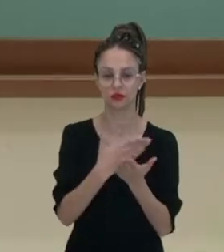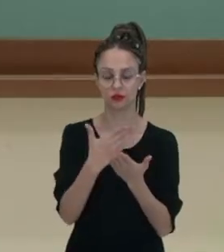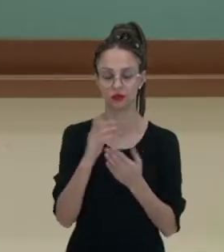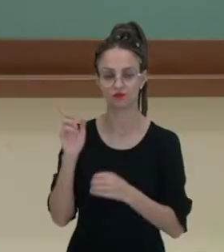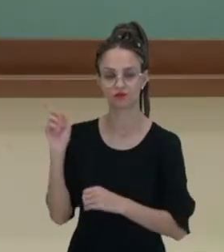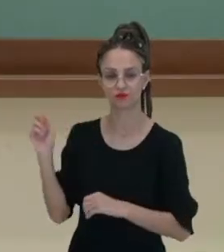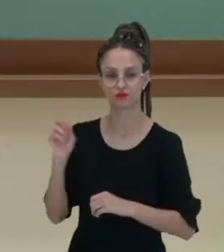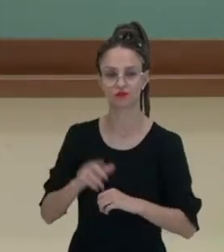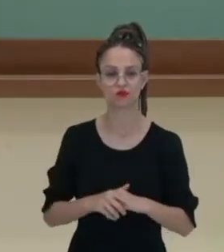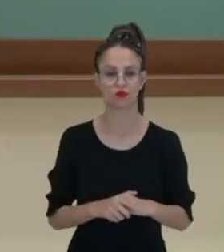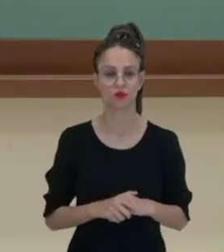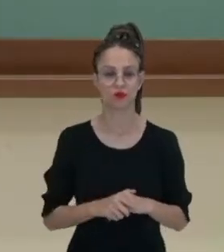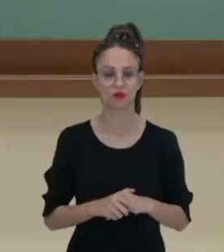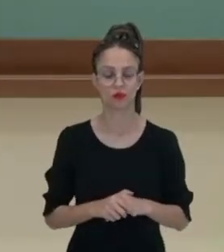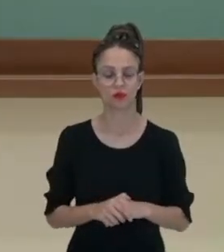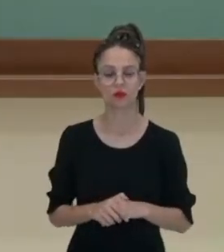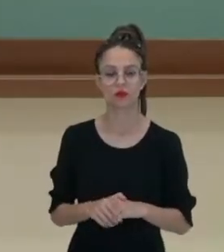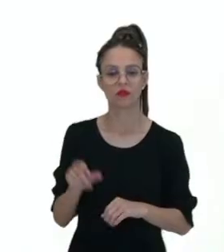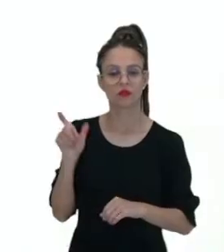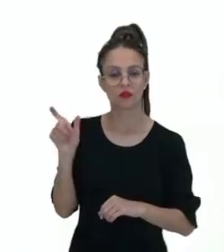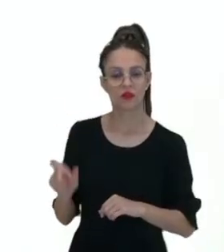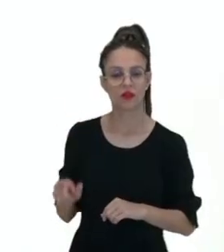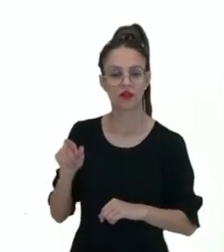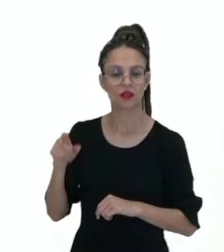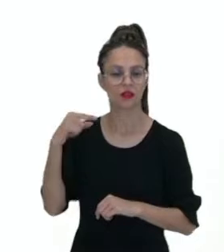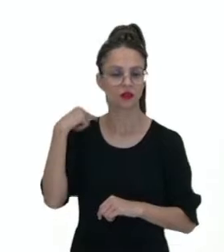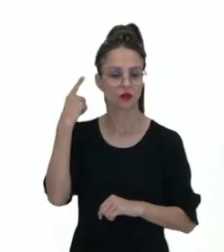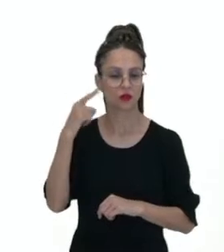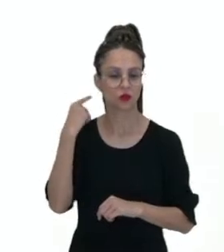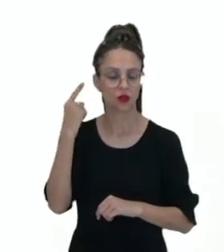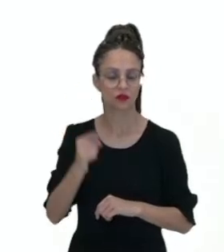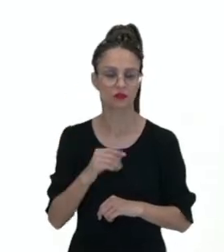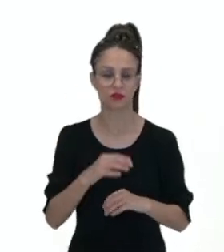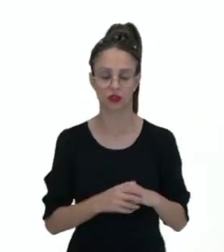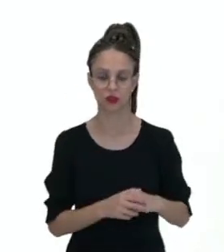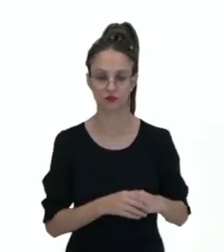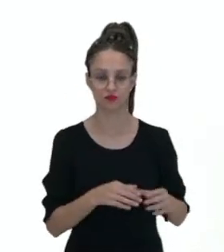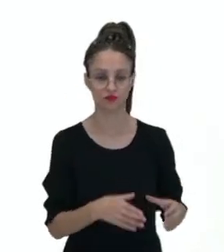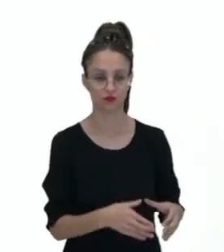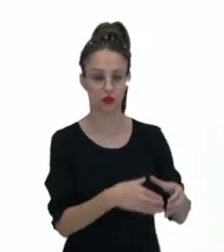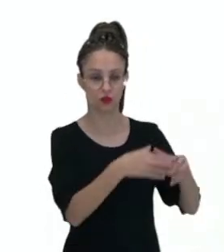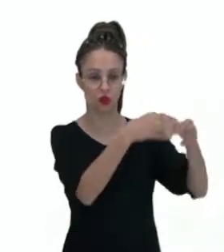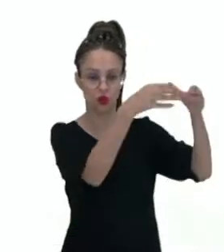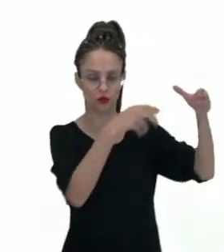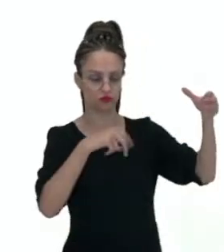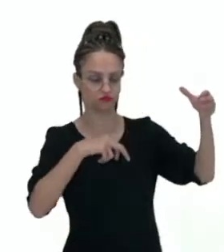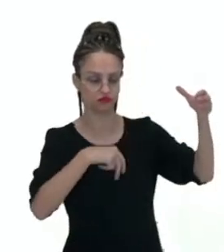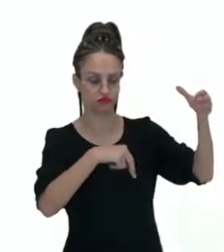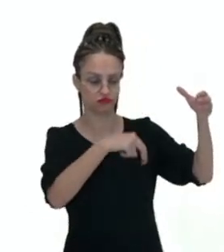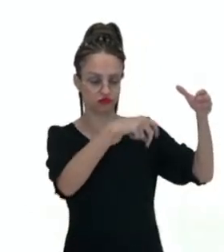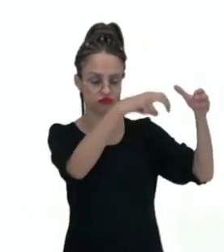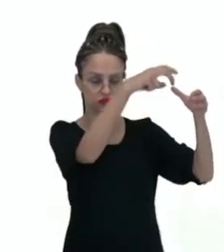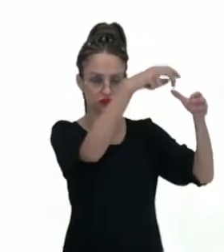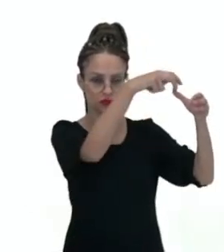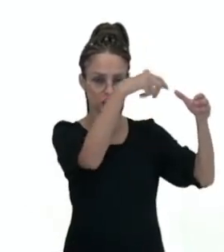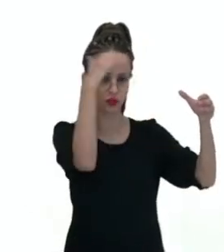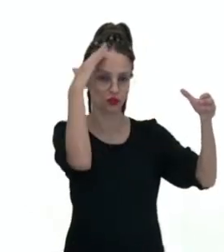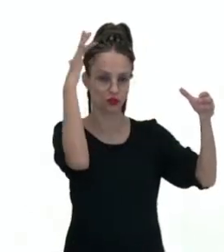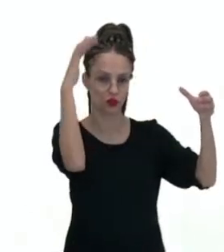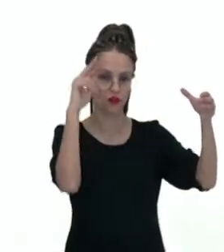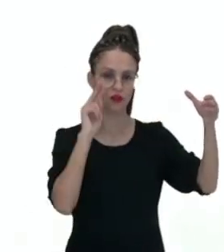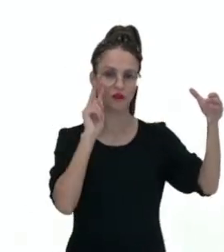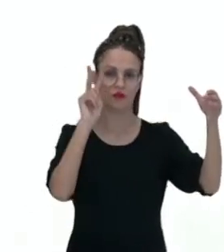poema. Quando Ismalha enlouqueceu, pôs-se na torre a sonhar. Viu uma lua no céu, viu outra lua no mar.